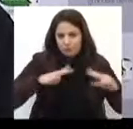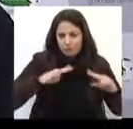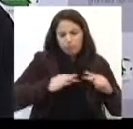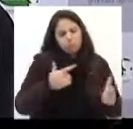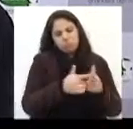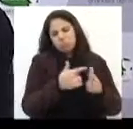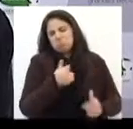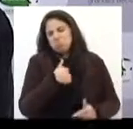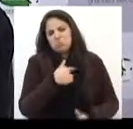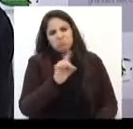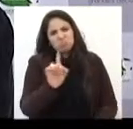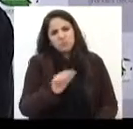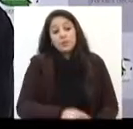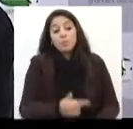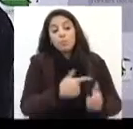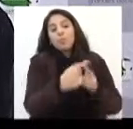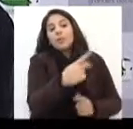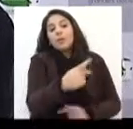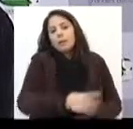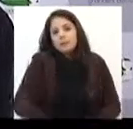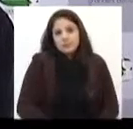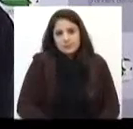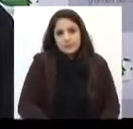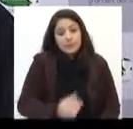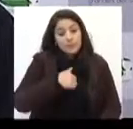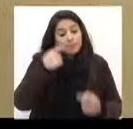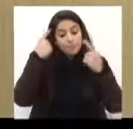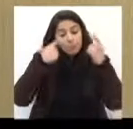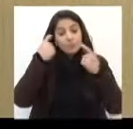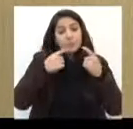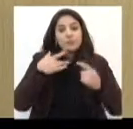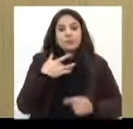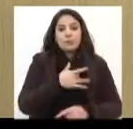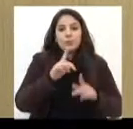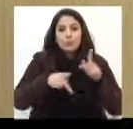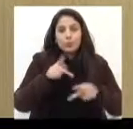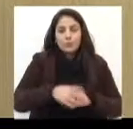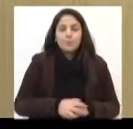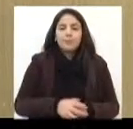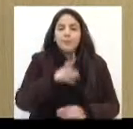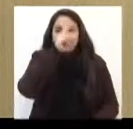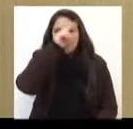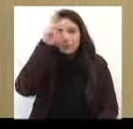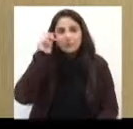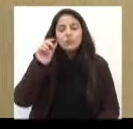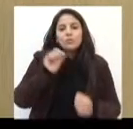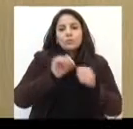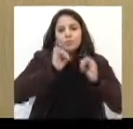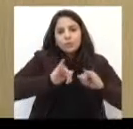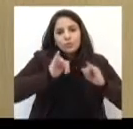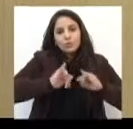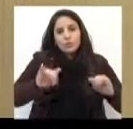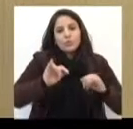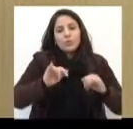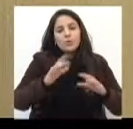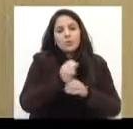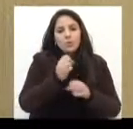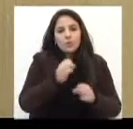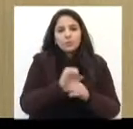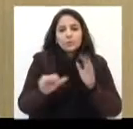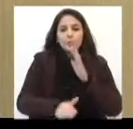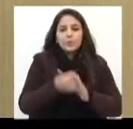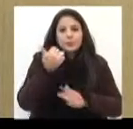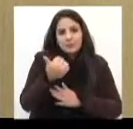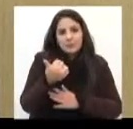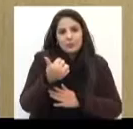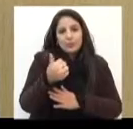meu problema e a minha preocupação é com a saúde do povo passufundense. A Prefeitura divulgou uma prestação de contas do primeiro quadrimestre